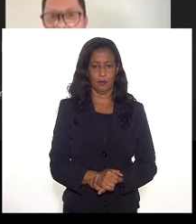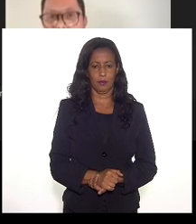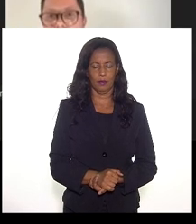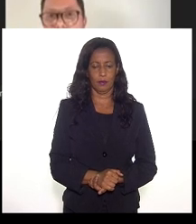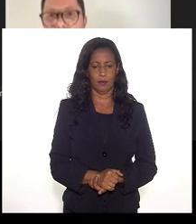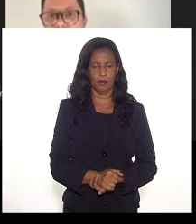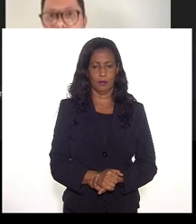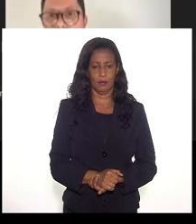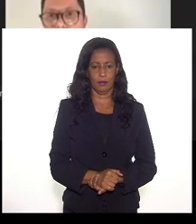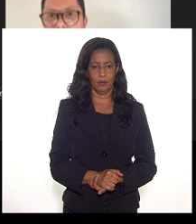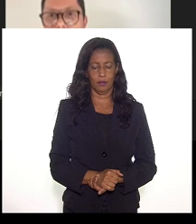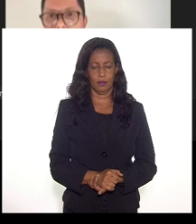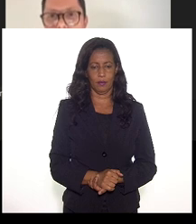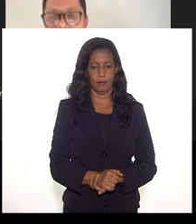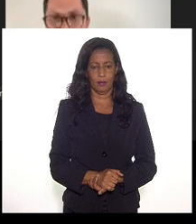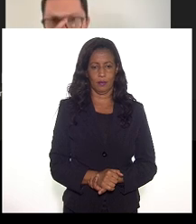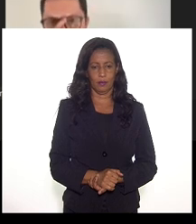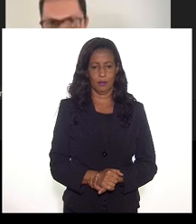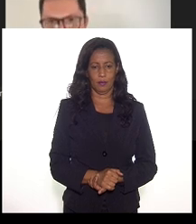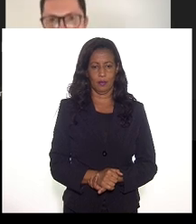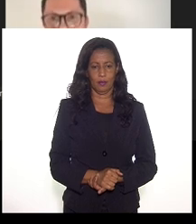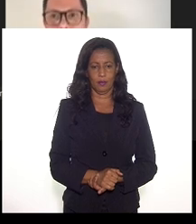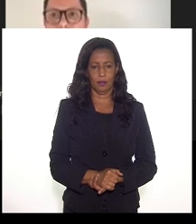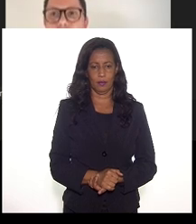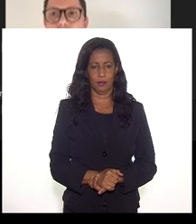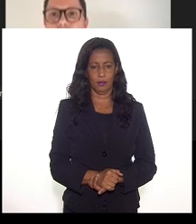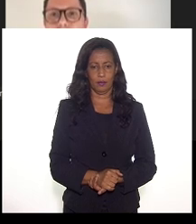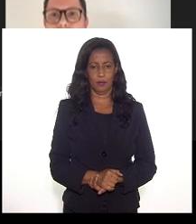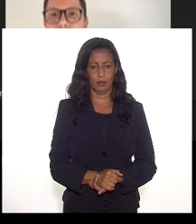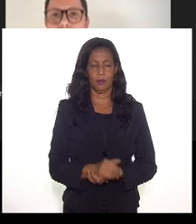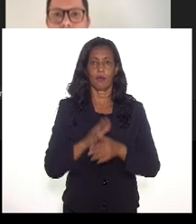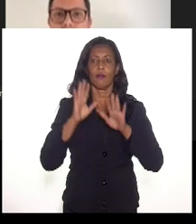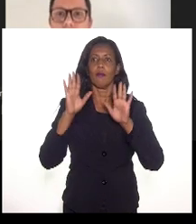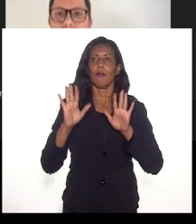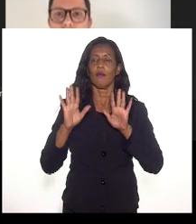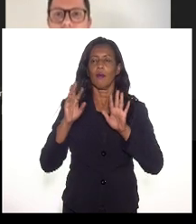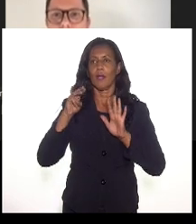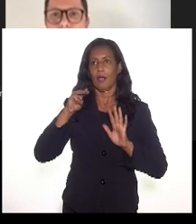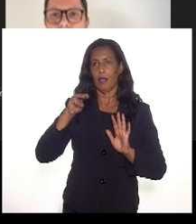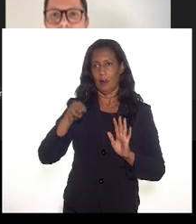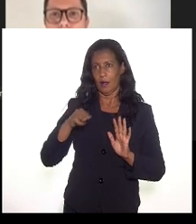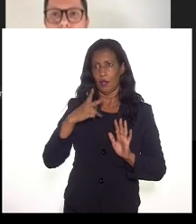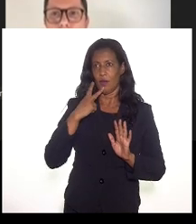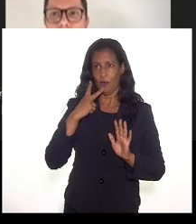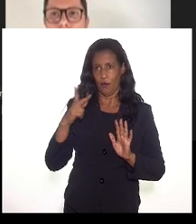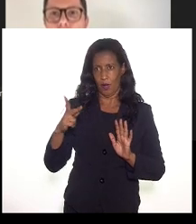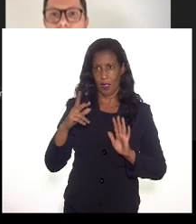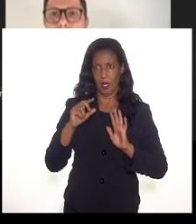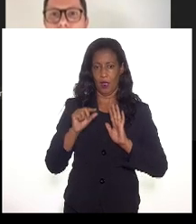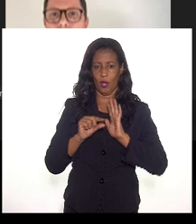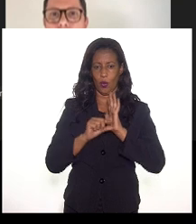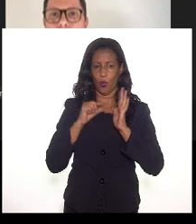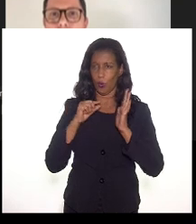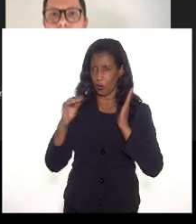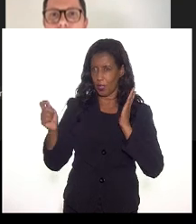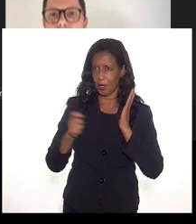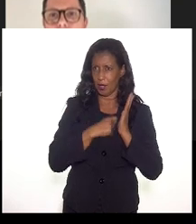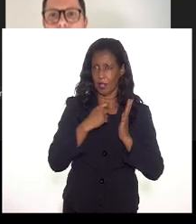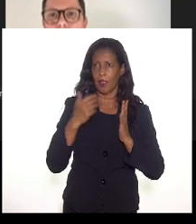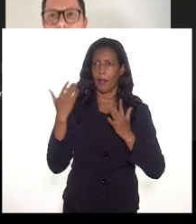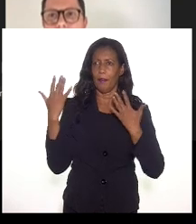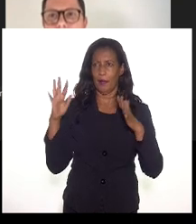a deputada Marta Rocha quer a coautoria do projeto do deputado Sérgio Fernandes. Obrigada, parabéns pelo